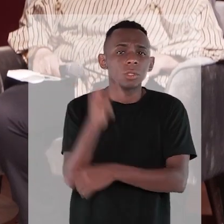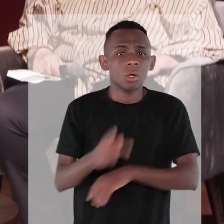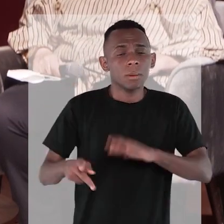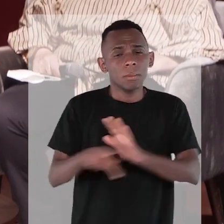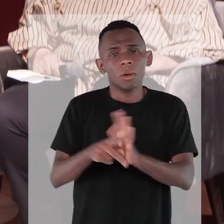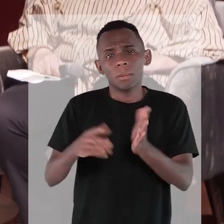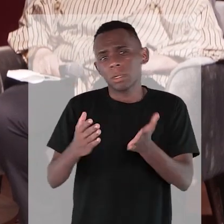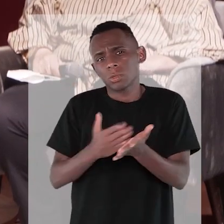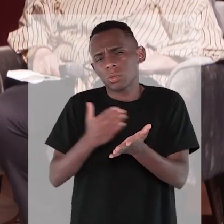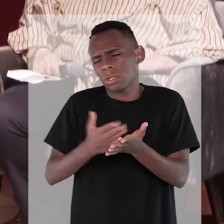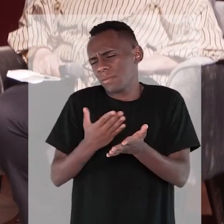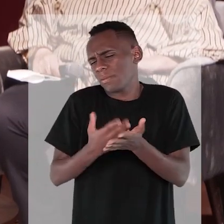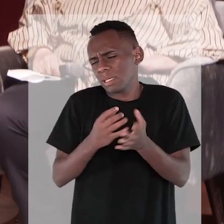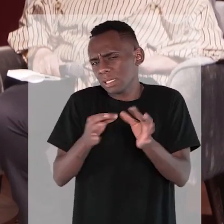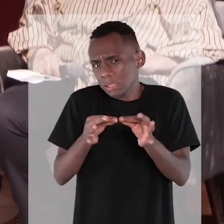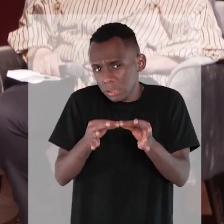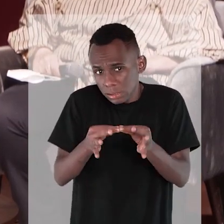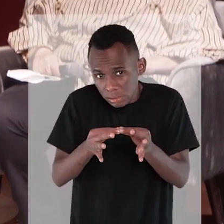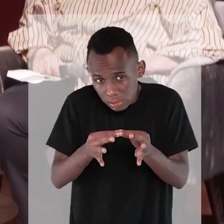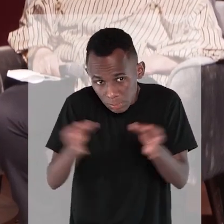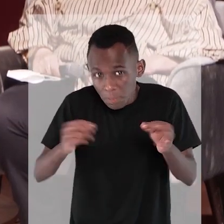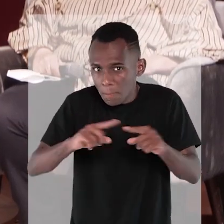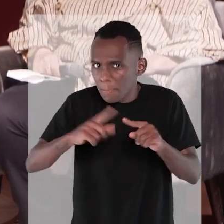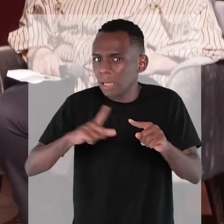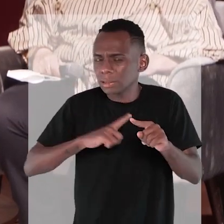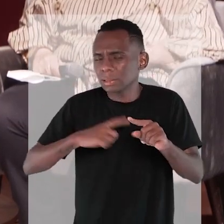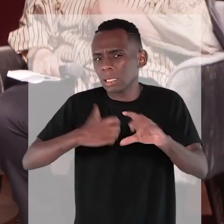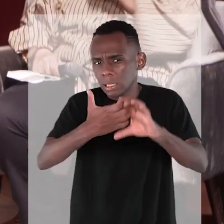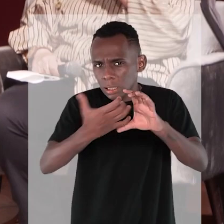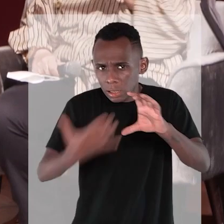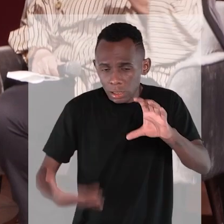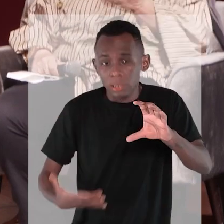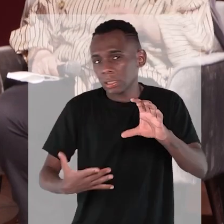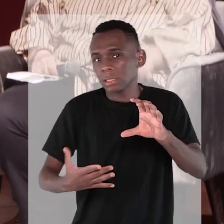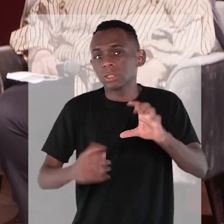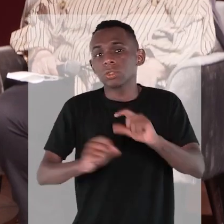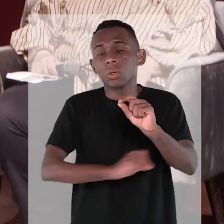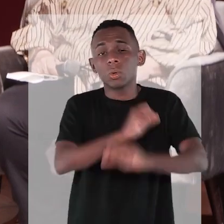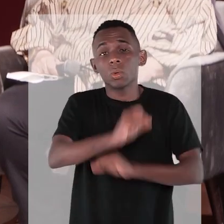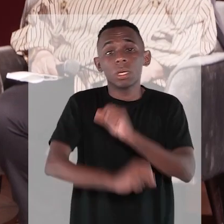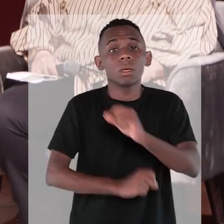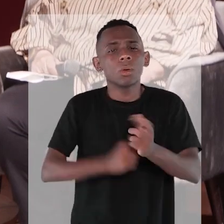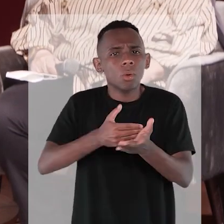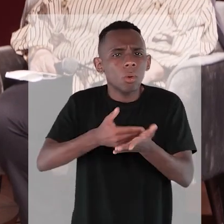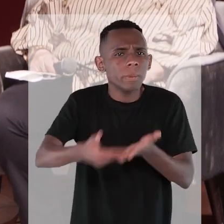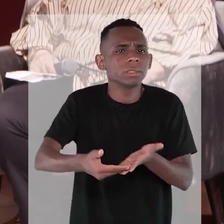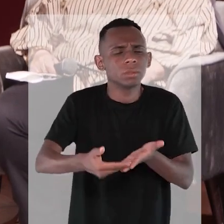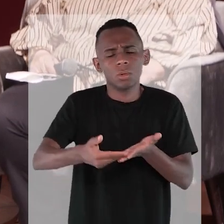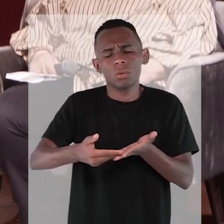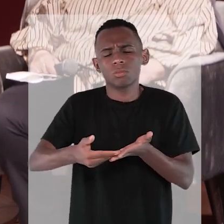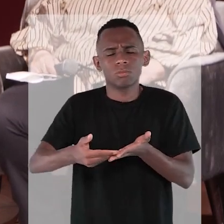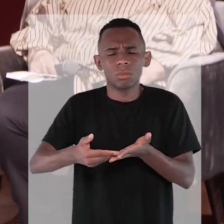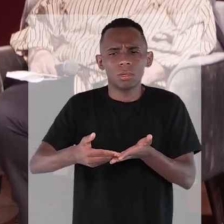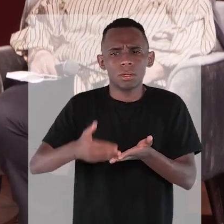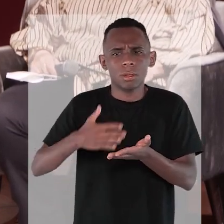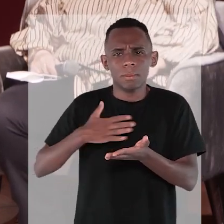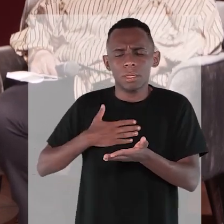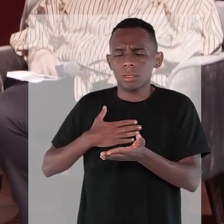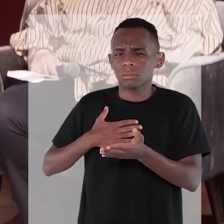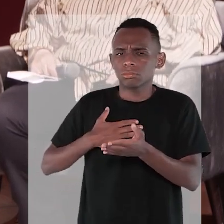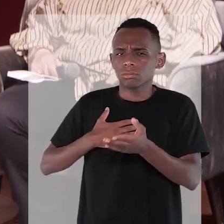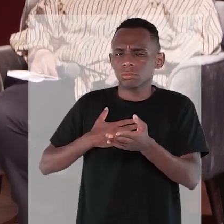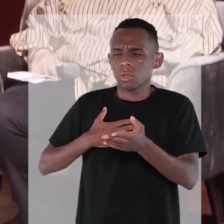muito simples, mas, né, tem uma peculiaridade, que ela começou numa conversa minha e da